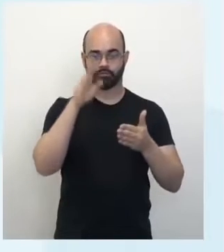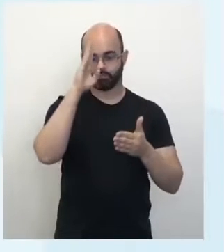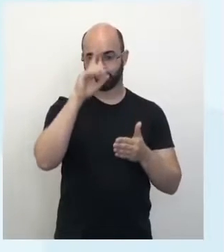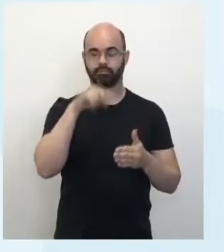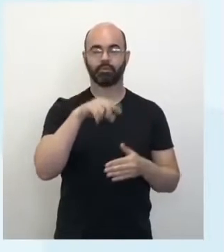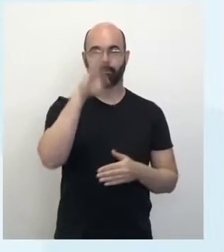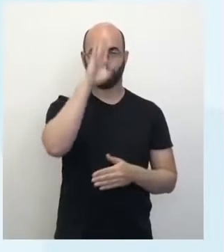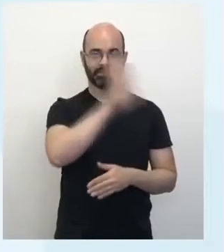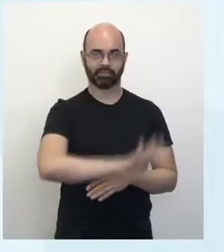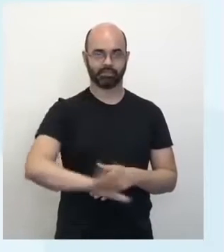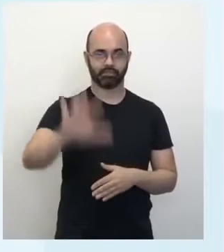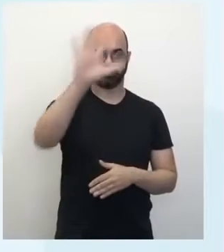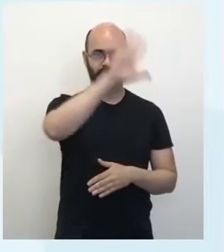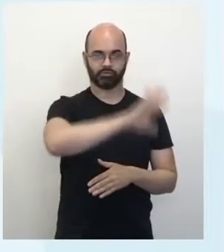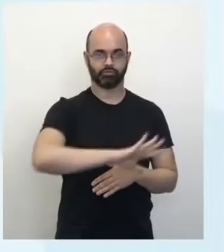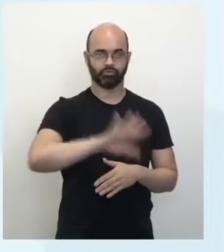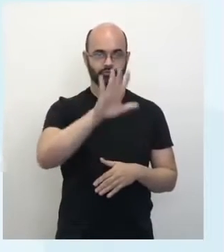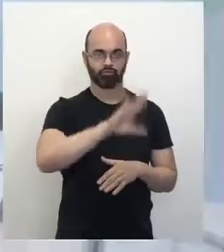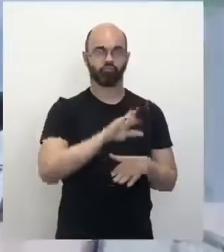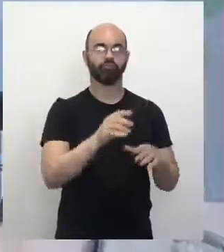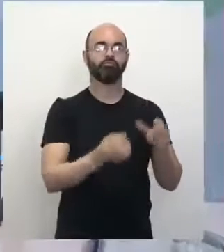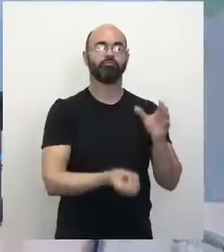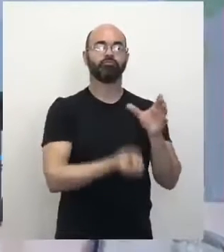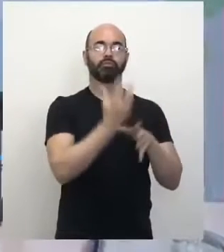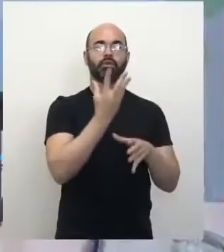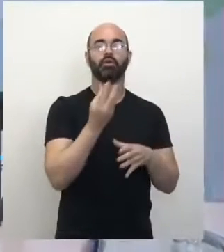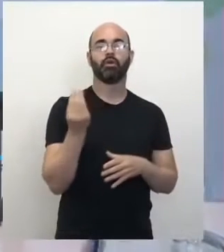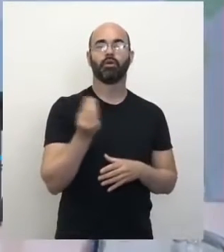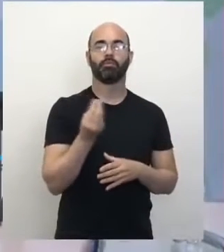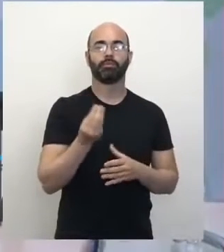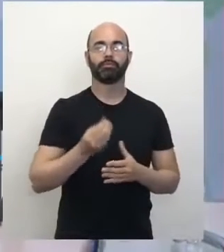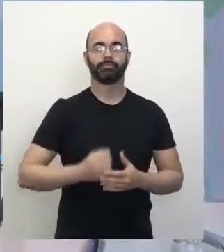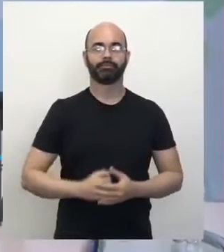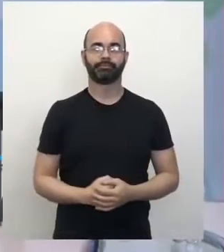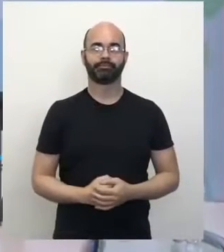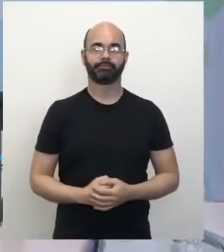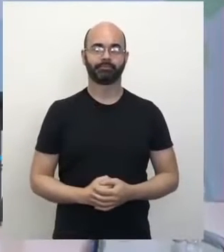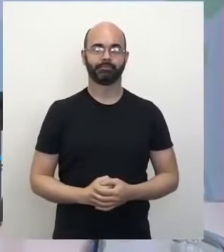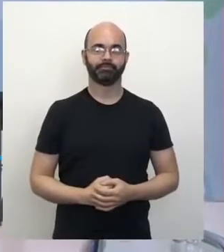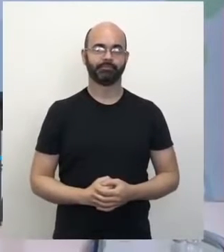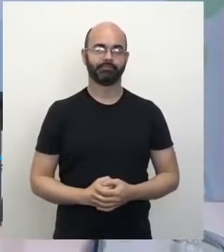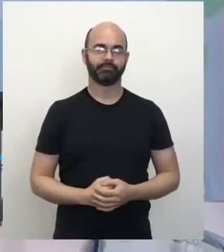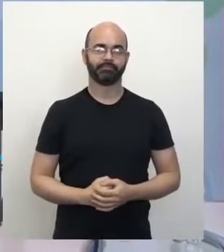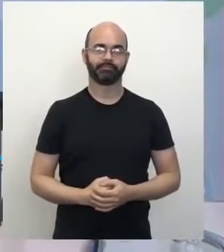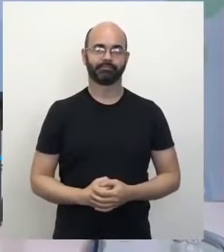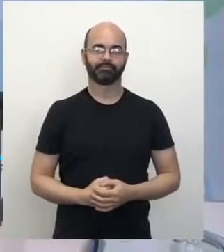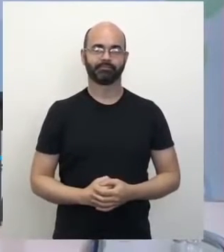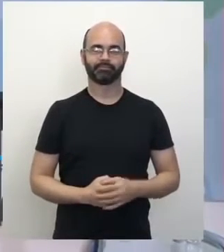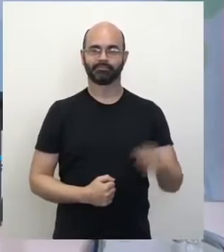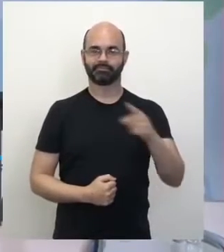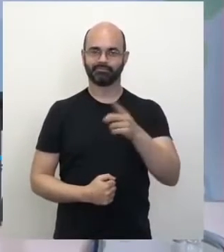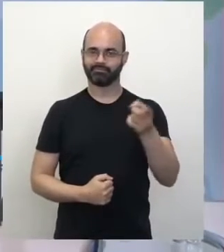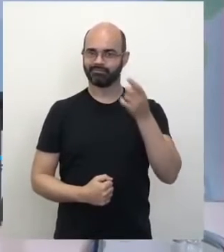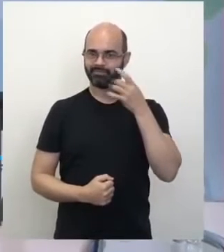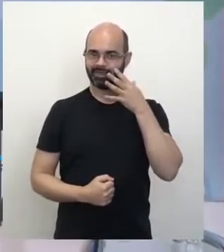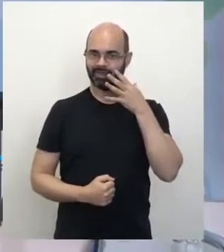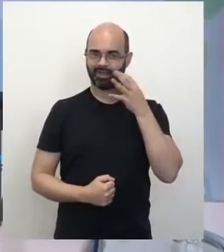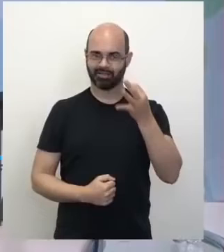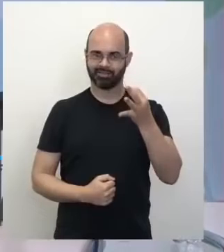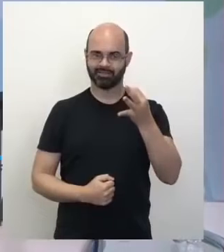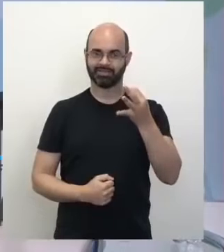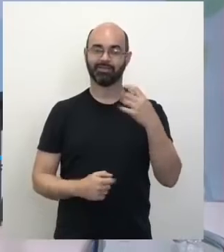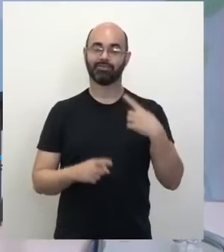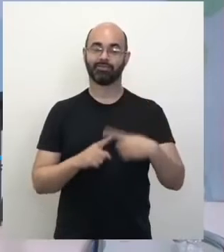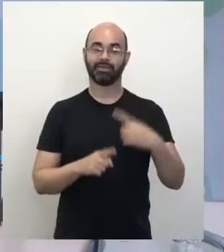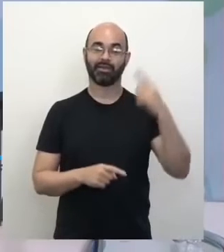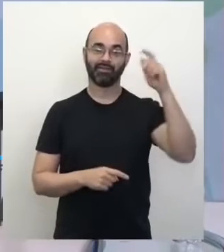formação territorial do Brasil. E aí, galerinha, já vai prestando atenção, porque vocês já vão assistir um